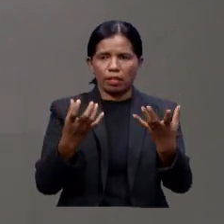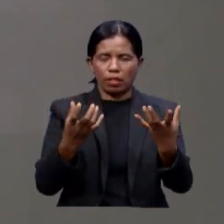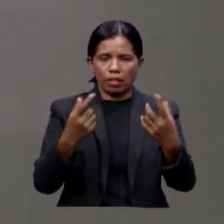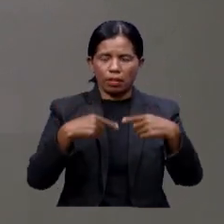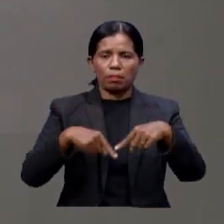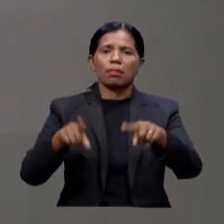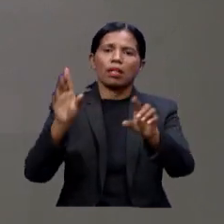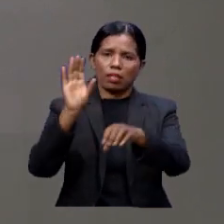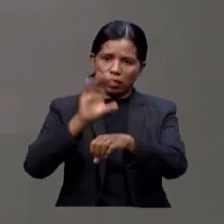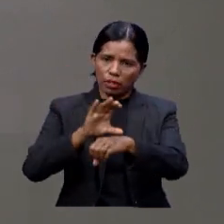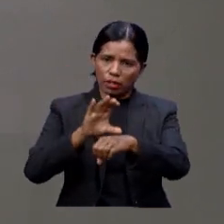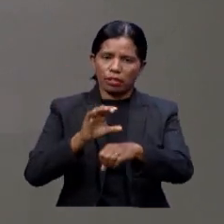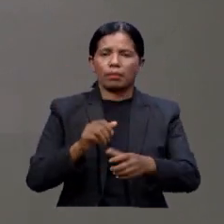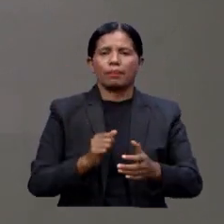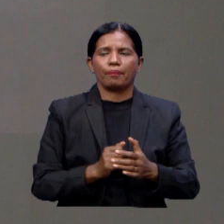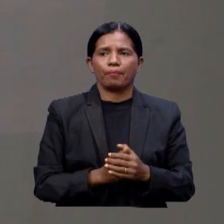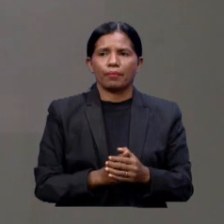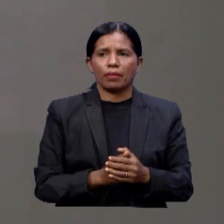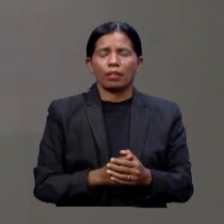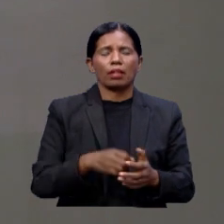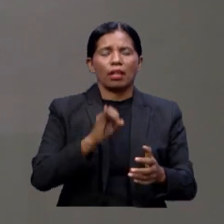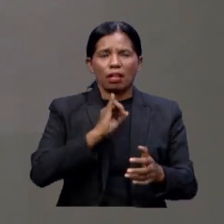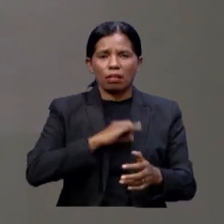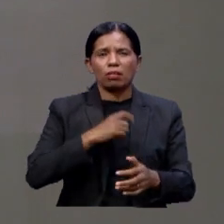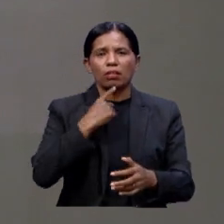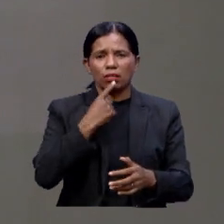ba misa. Hane ke stama ka